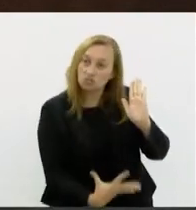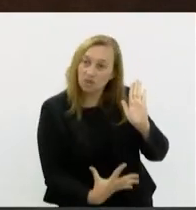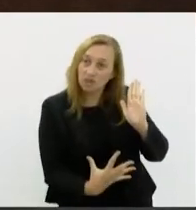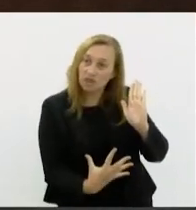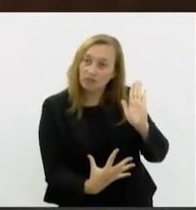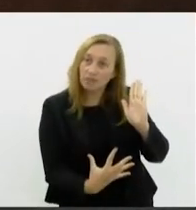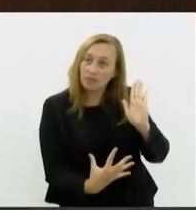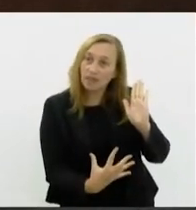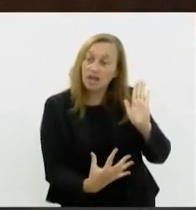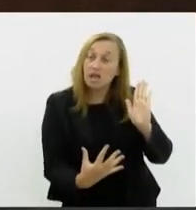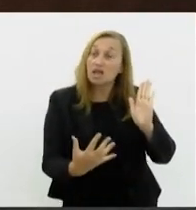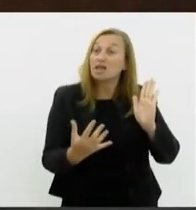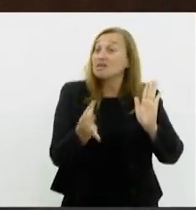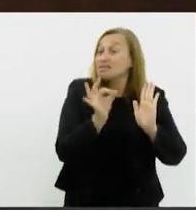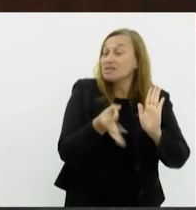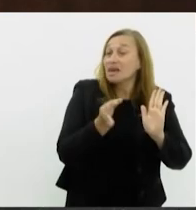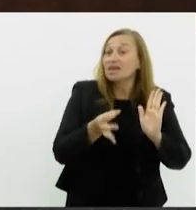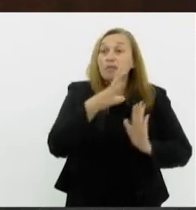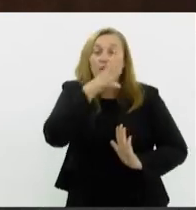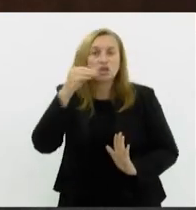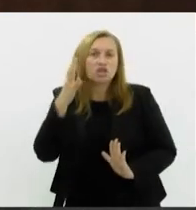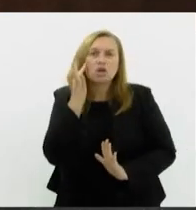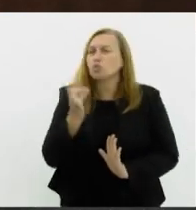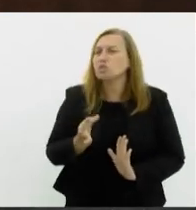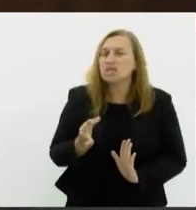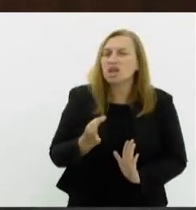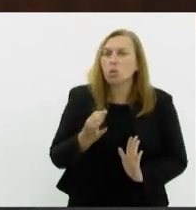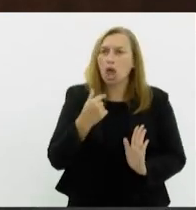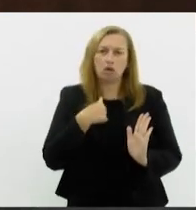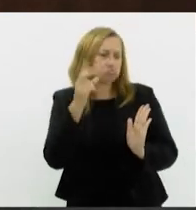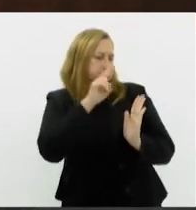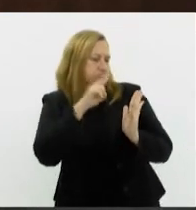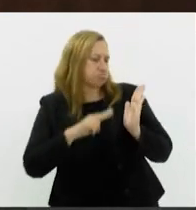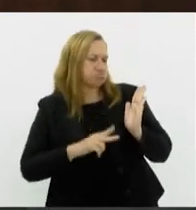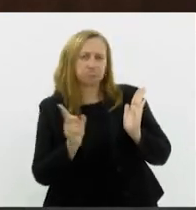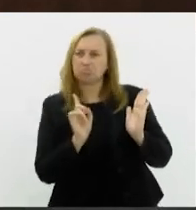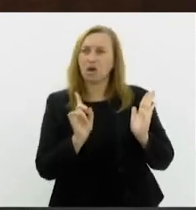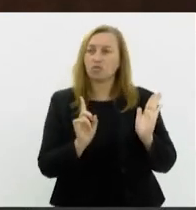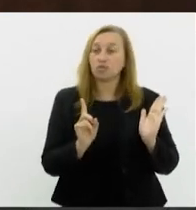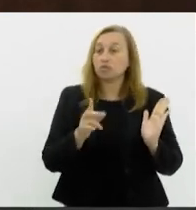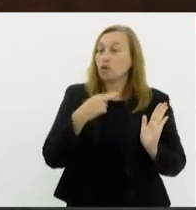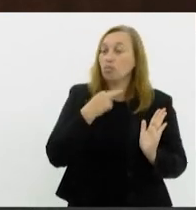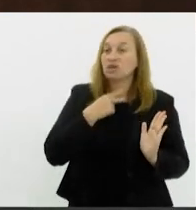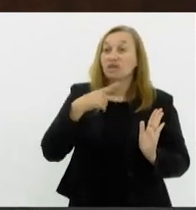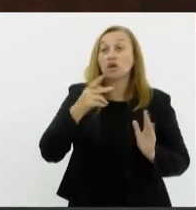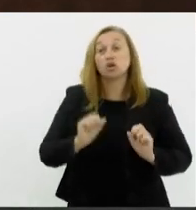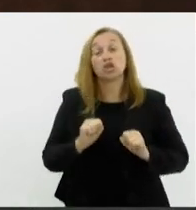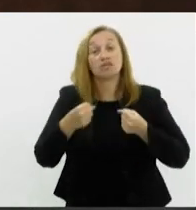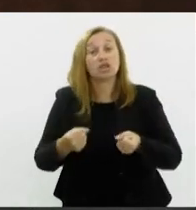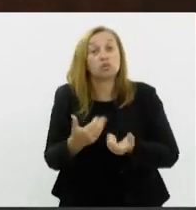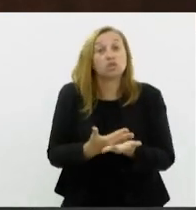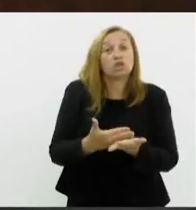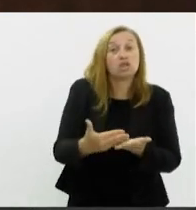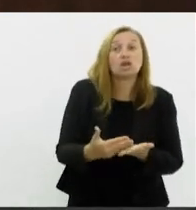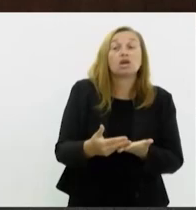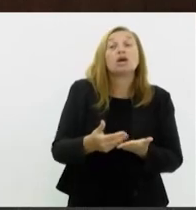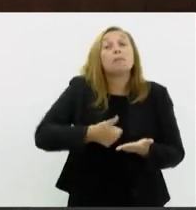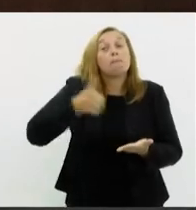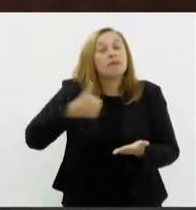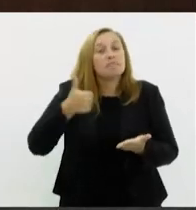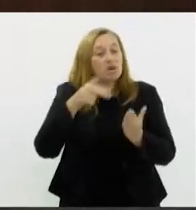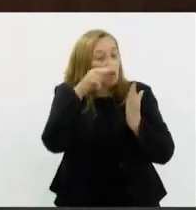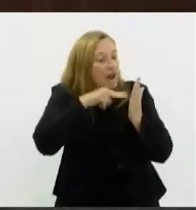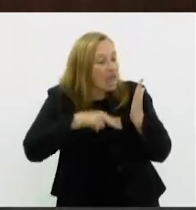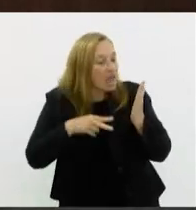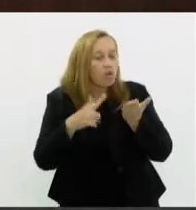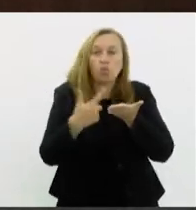forma adequada para adolescentes. Eu não li o livro, então eu não posso dizer. Por isso, eu defendi desde o início que a gente primeiro lesse o